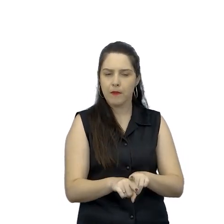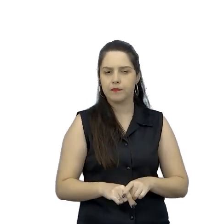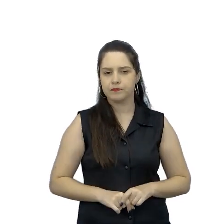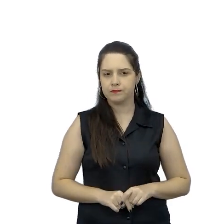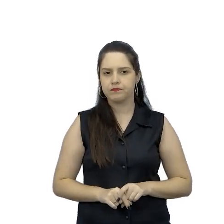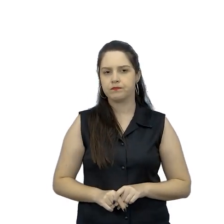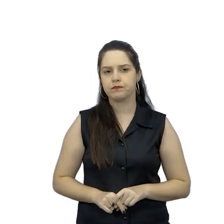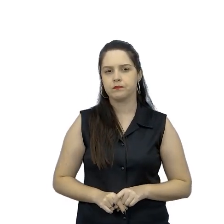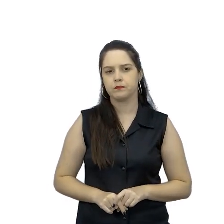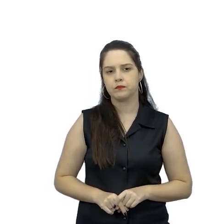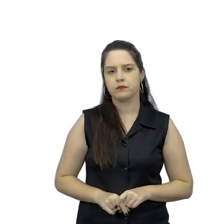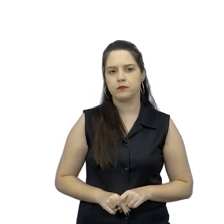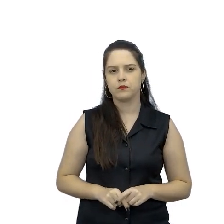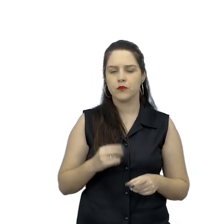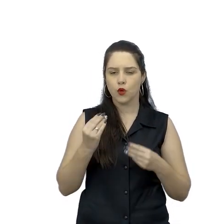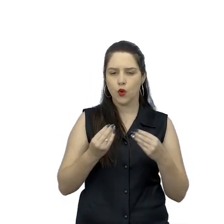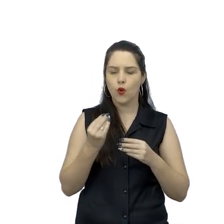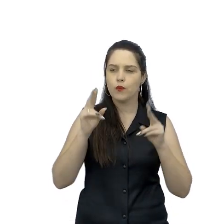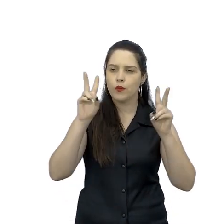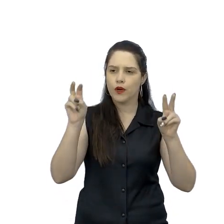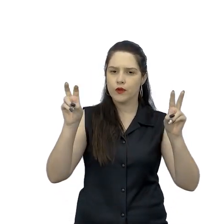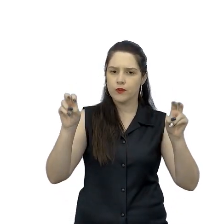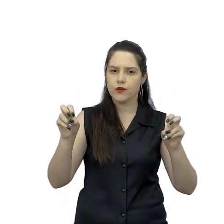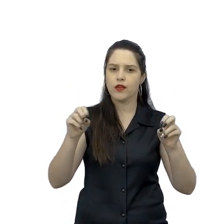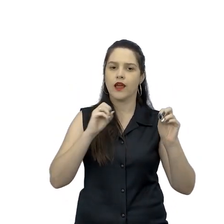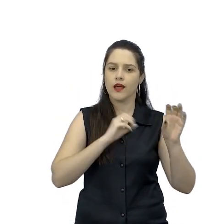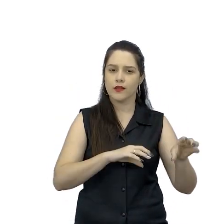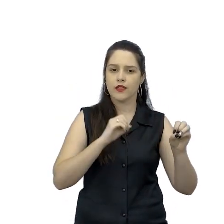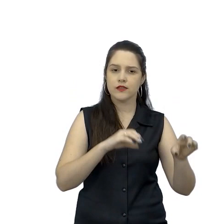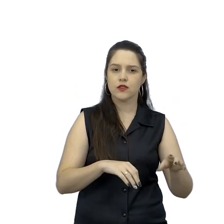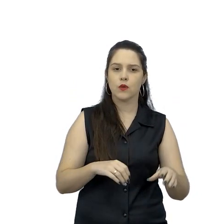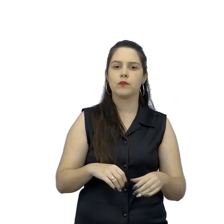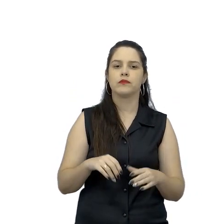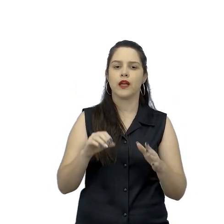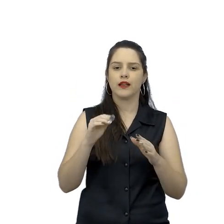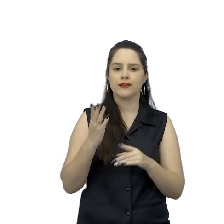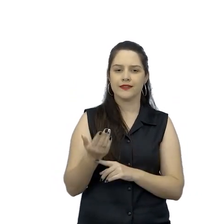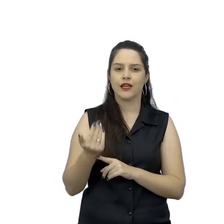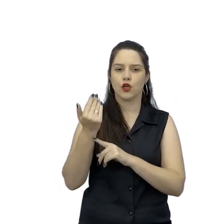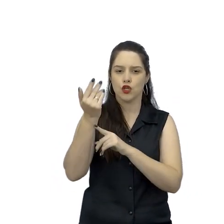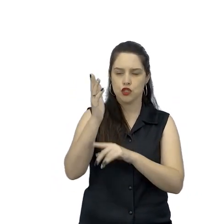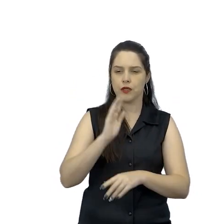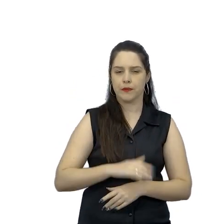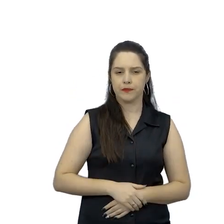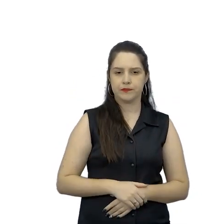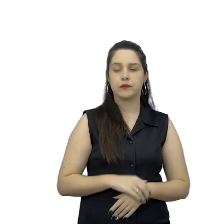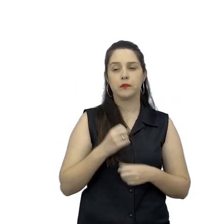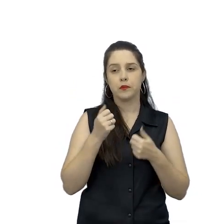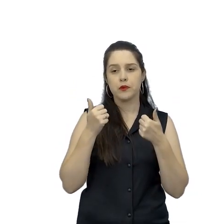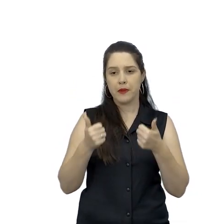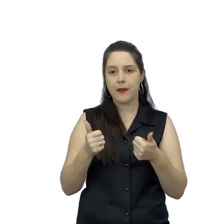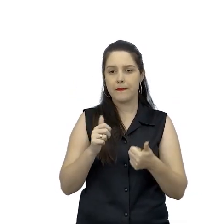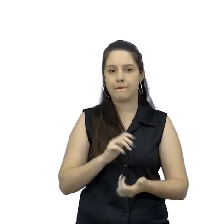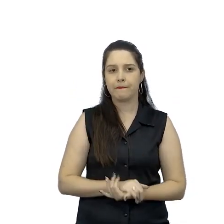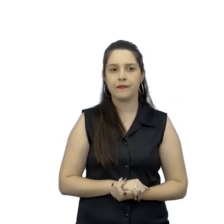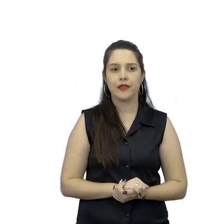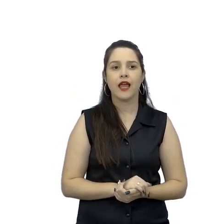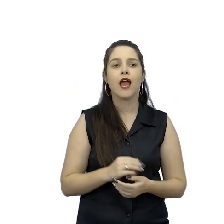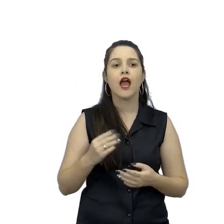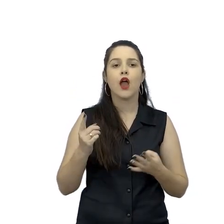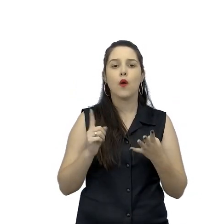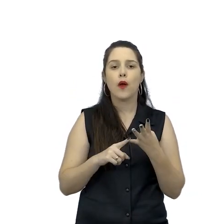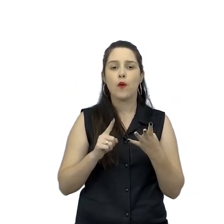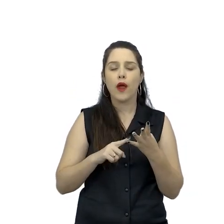com o assunto educação mediada por tecnologia, tá? Muito bem.